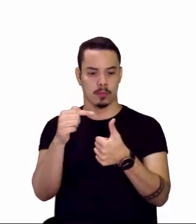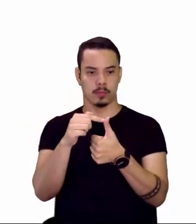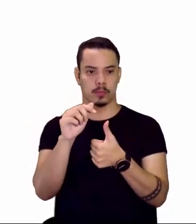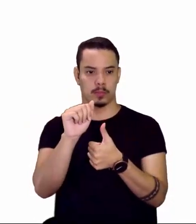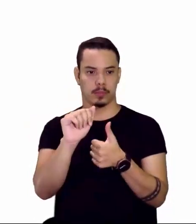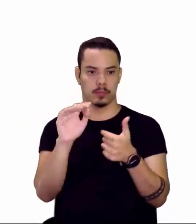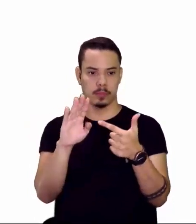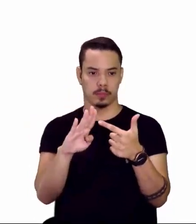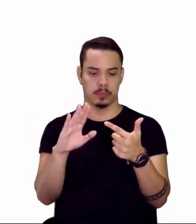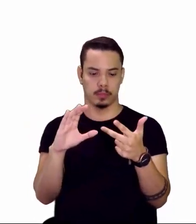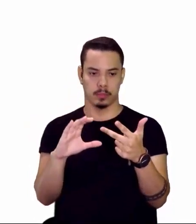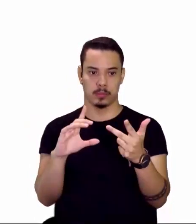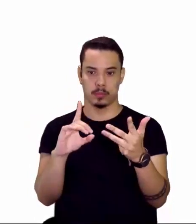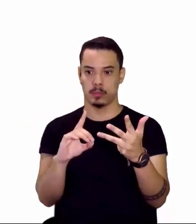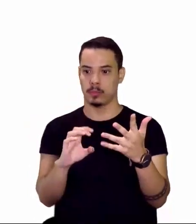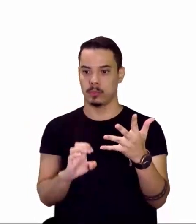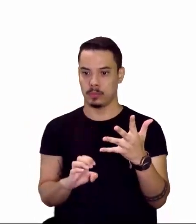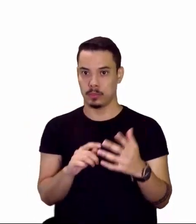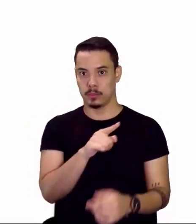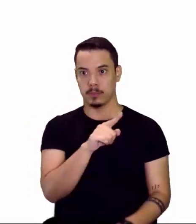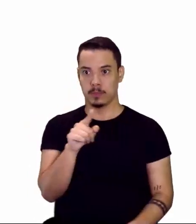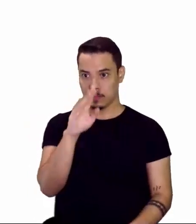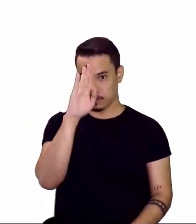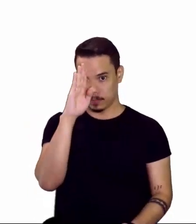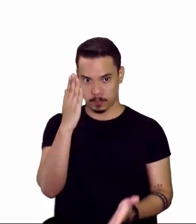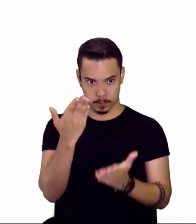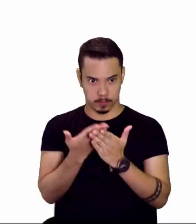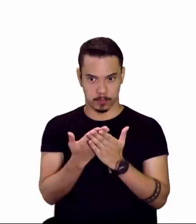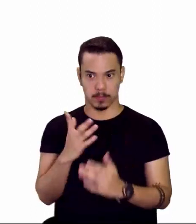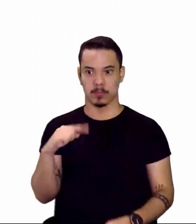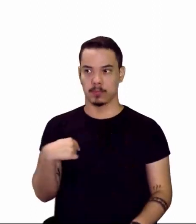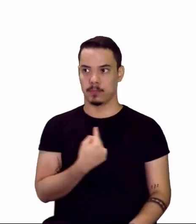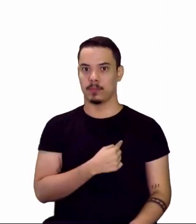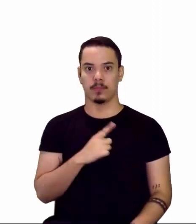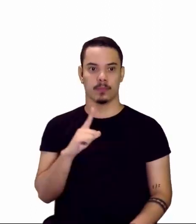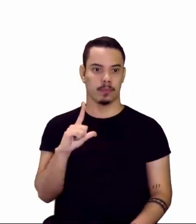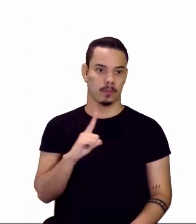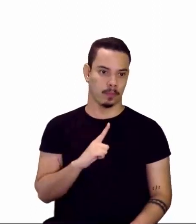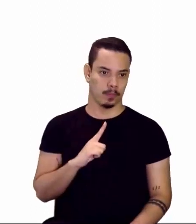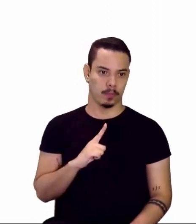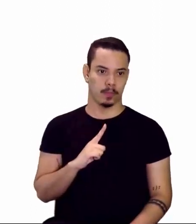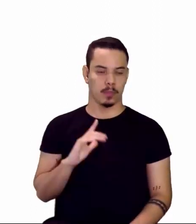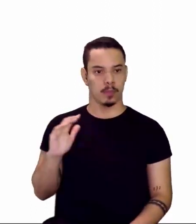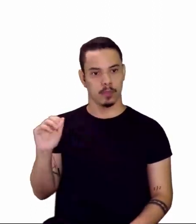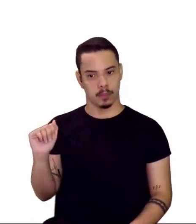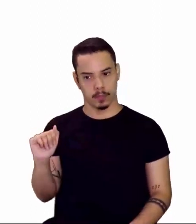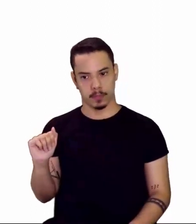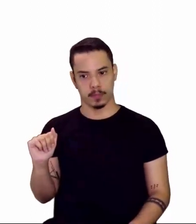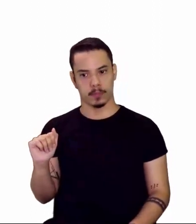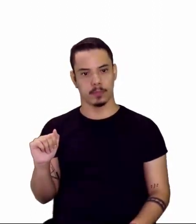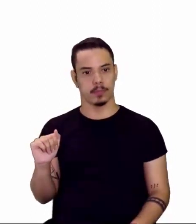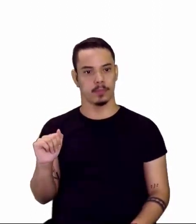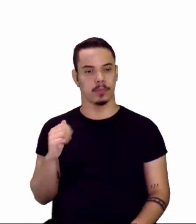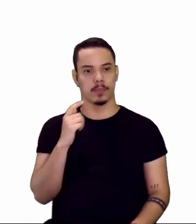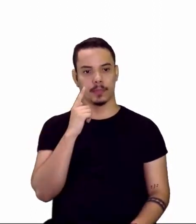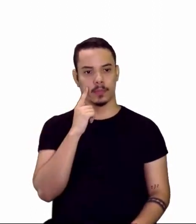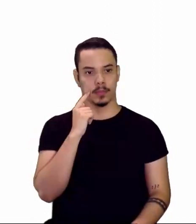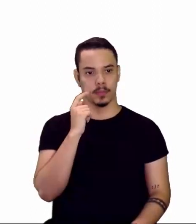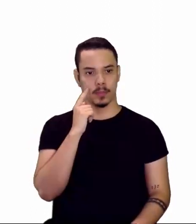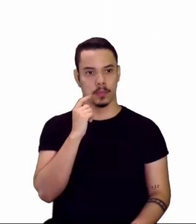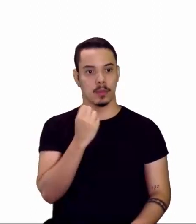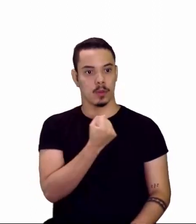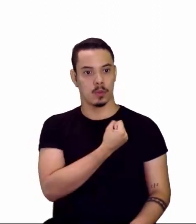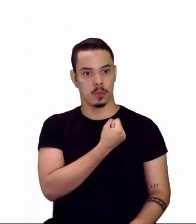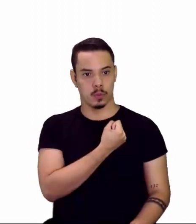você acredita que nós temos? A, no caso, molécula com